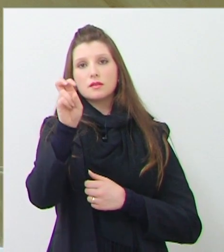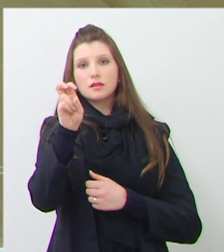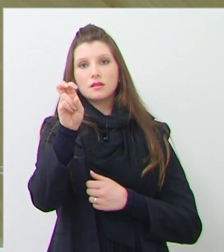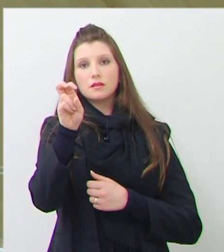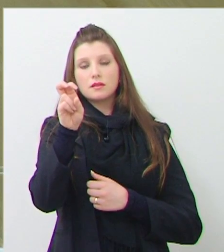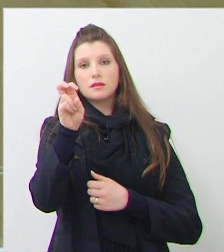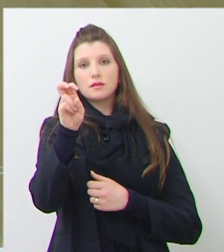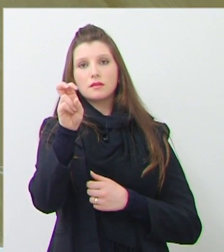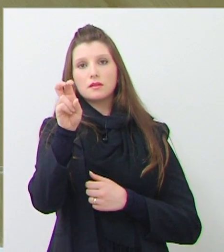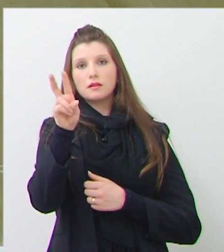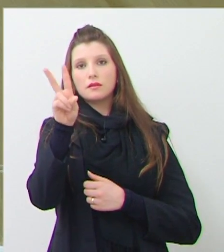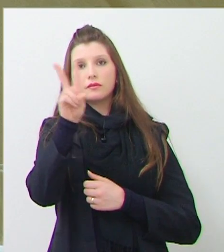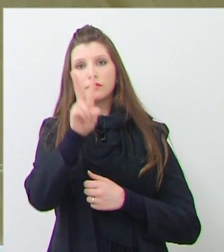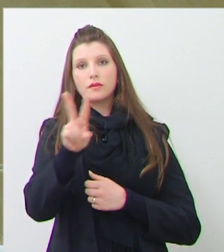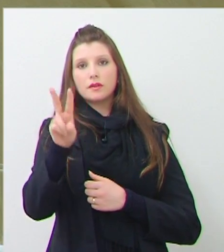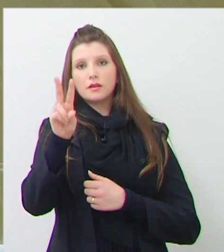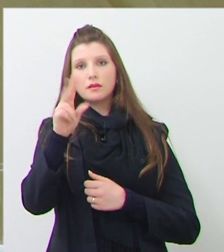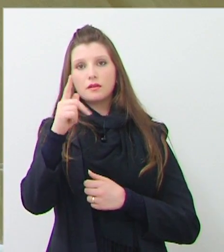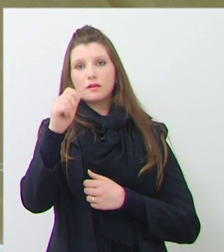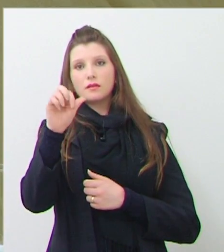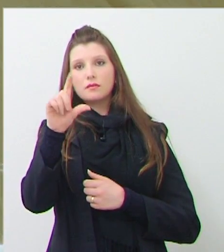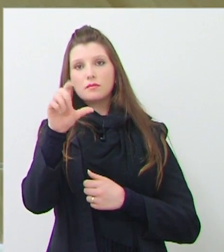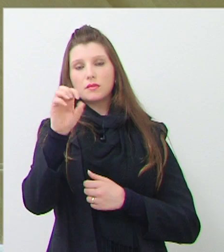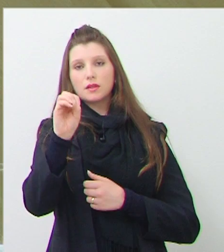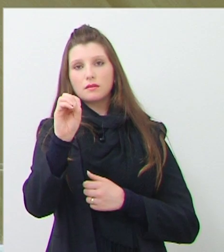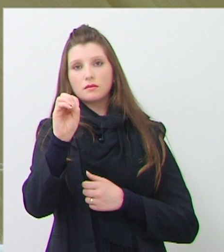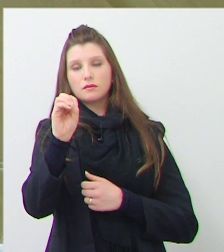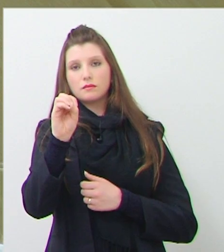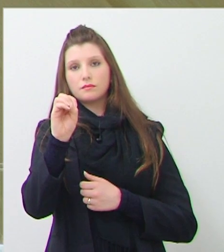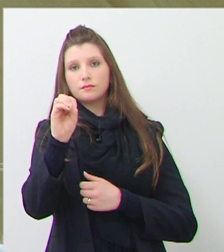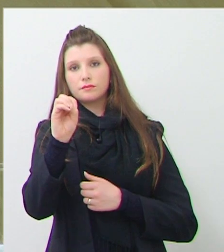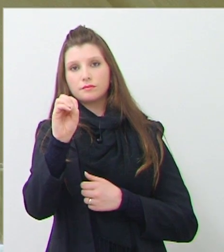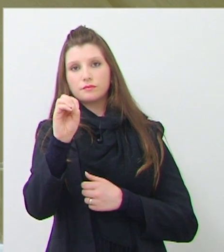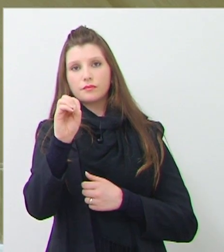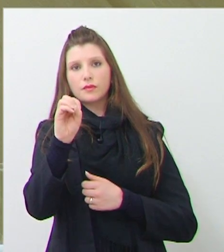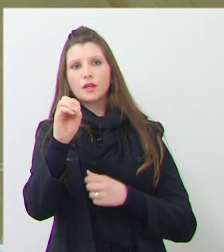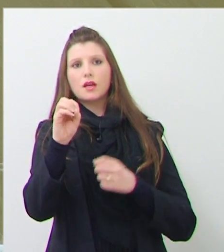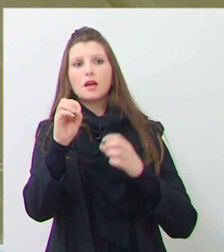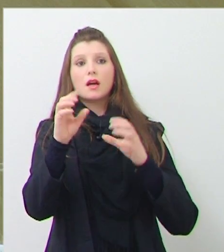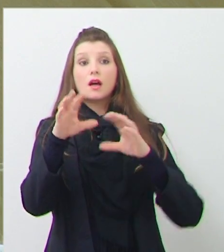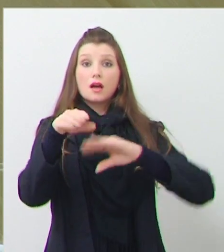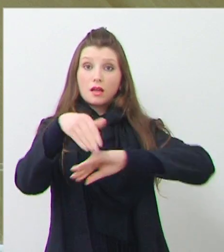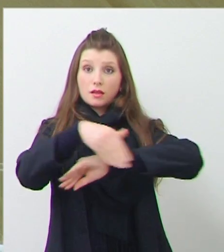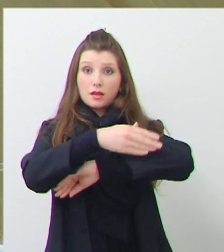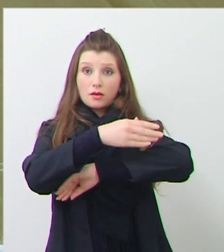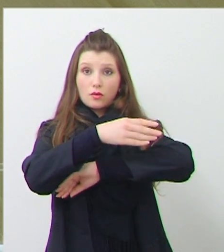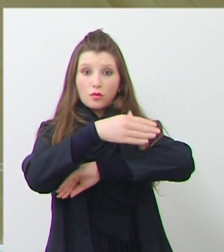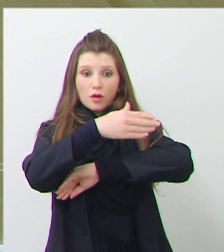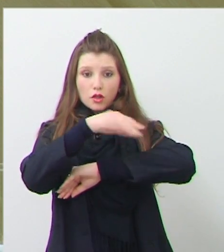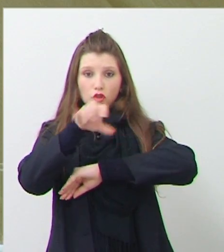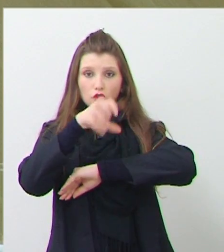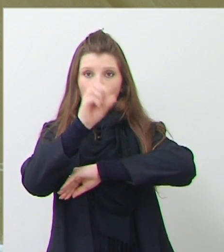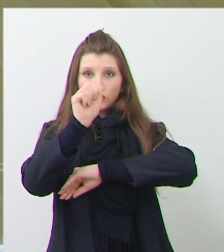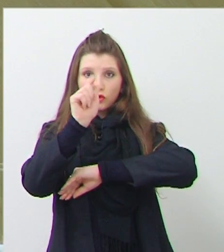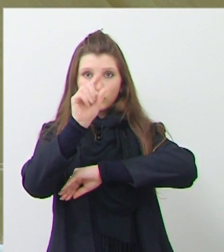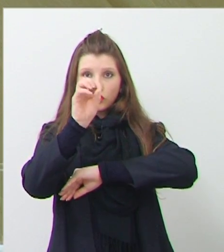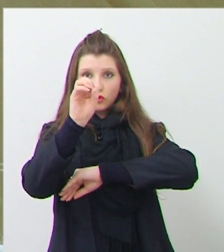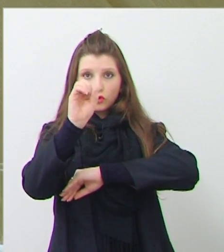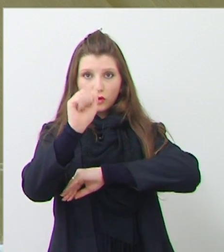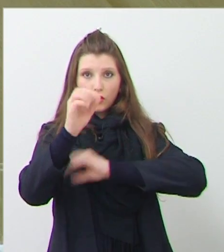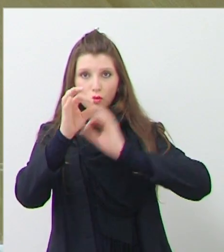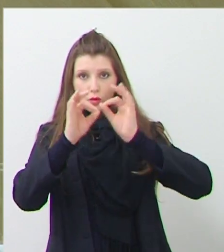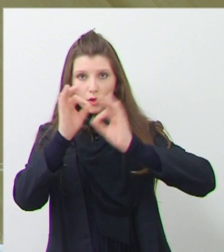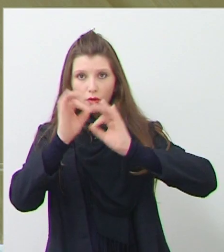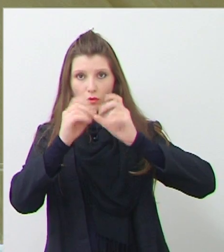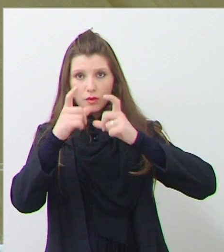497/2015, autoria, vereador Paulo Ferrarese. Assunto, recuperação do asfalto da rua João Batista Rita,